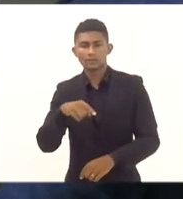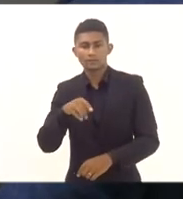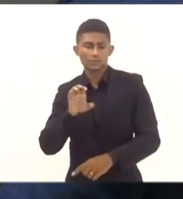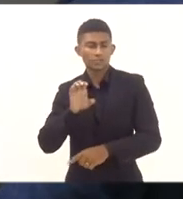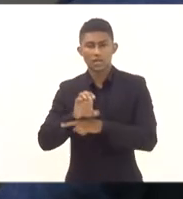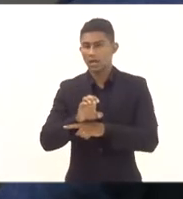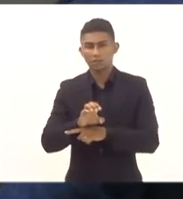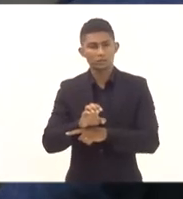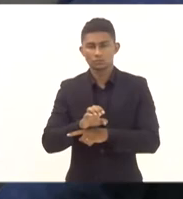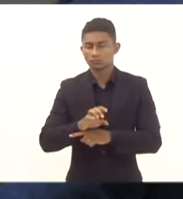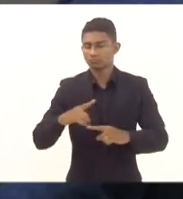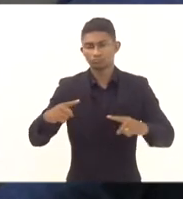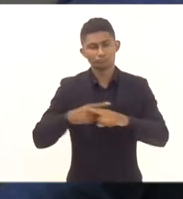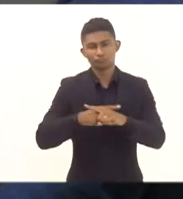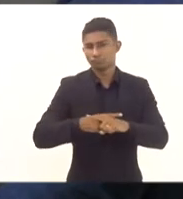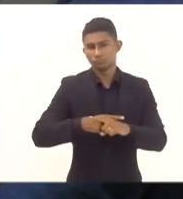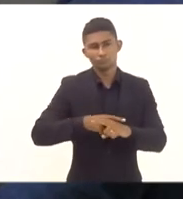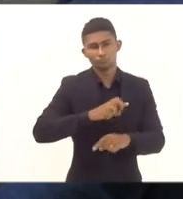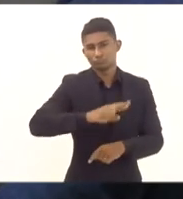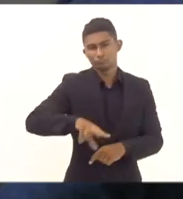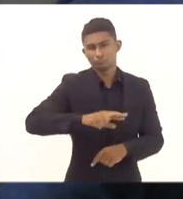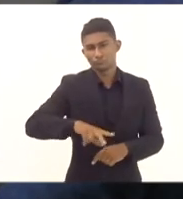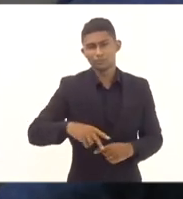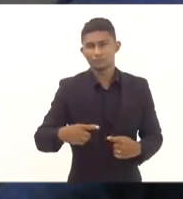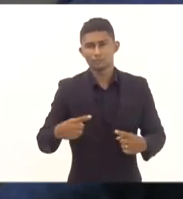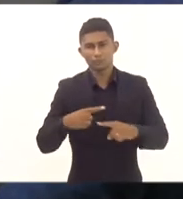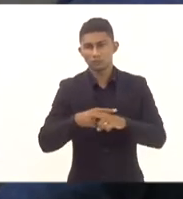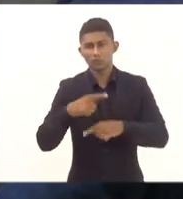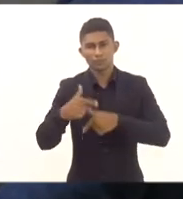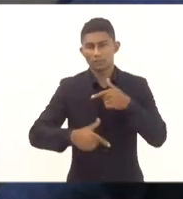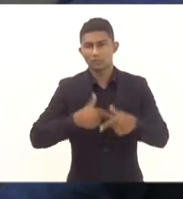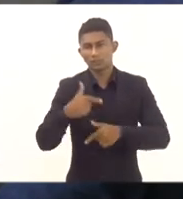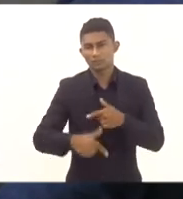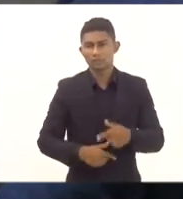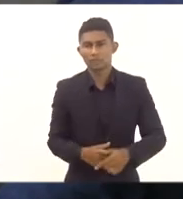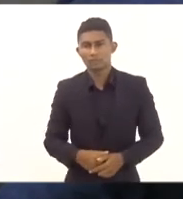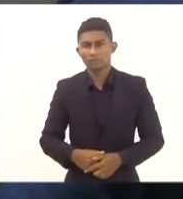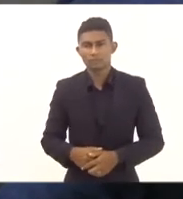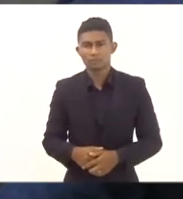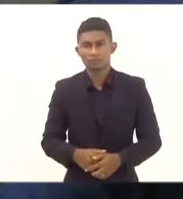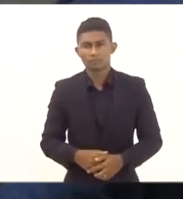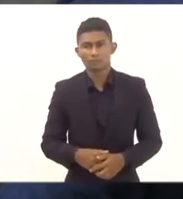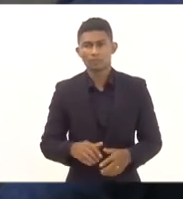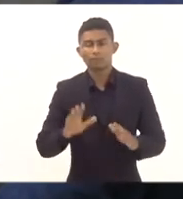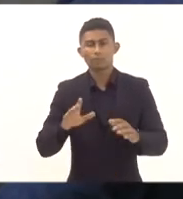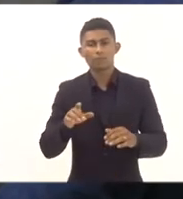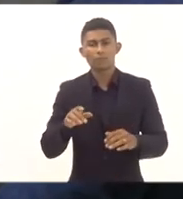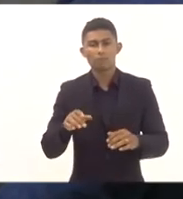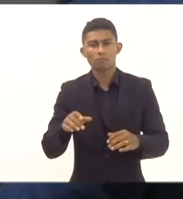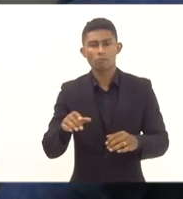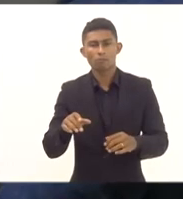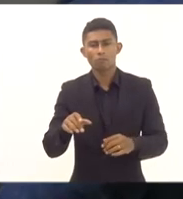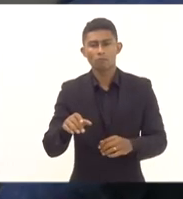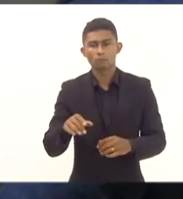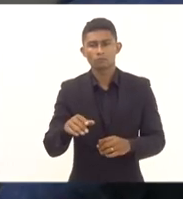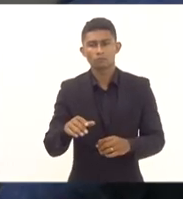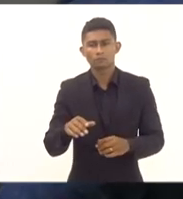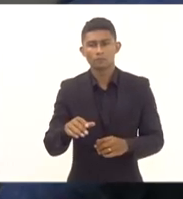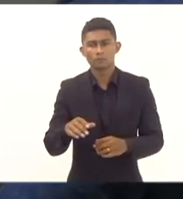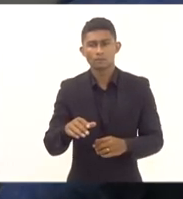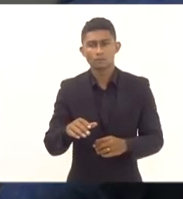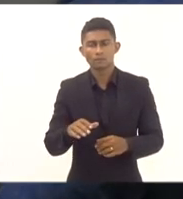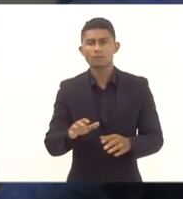aos segmentos nós eu posso te mandar a gente tem que lista de cnaes no com em